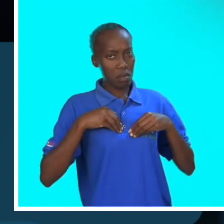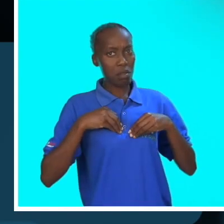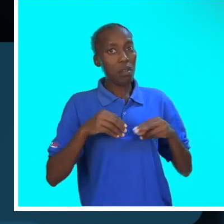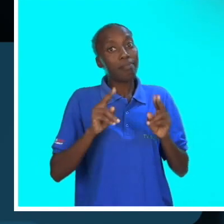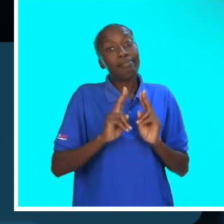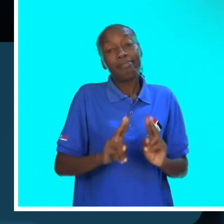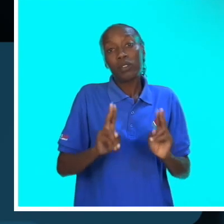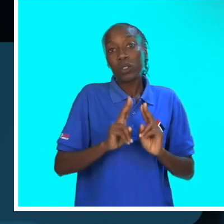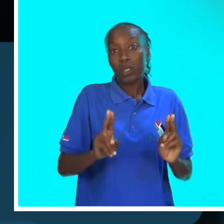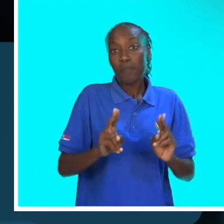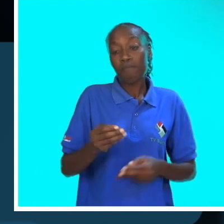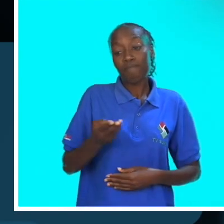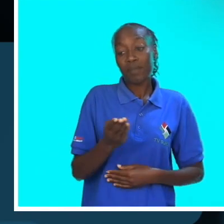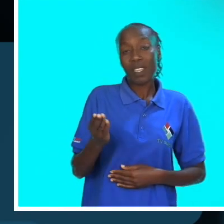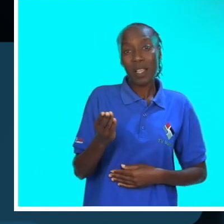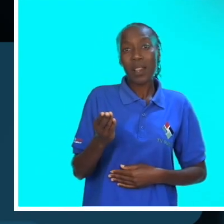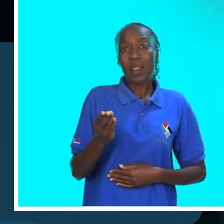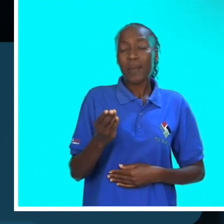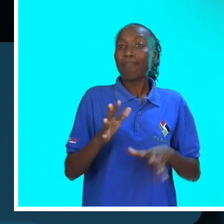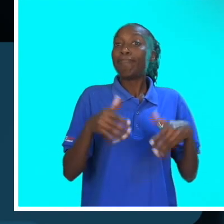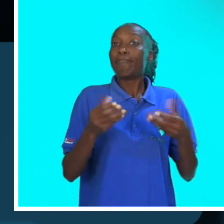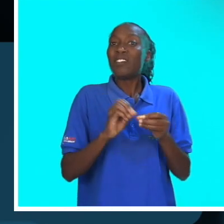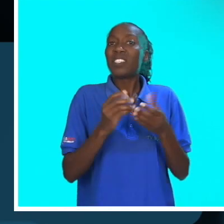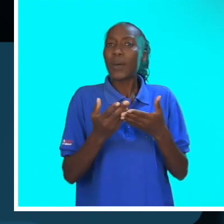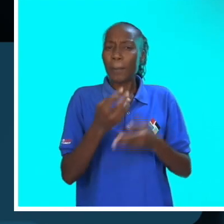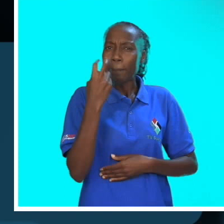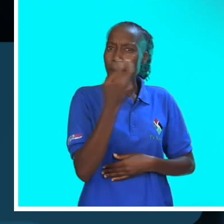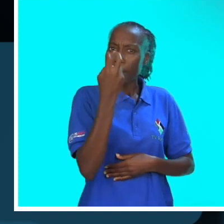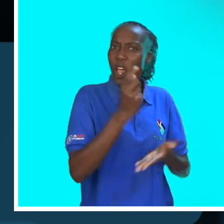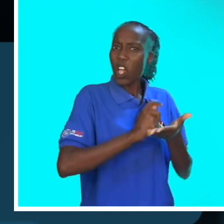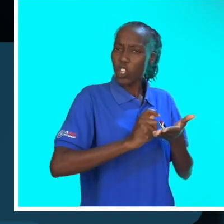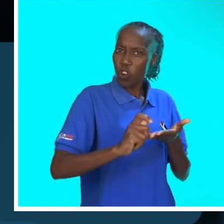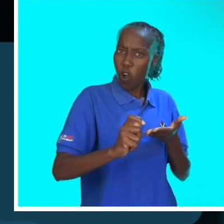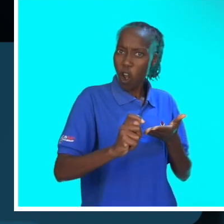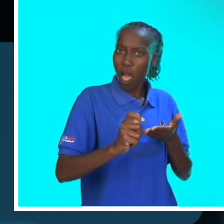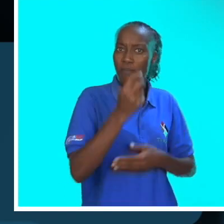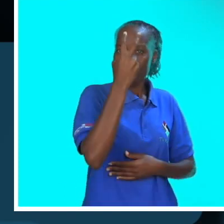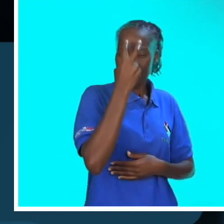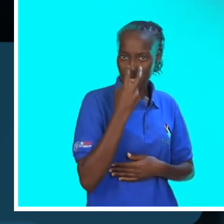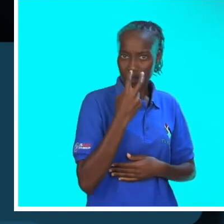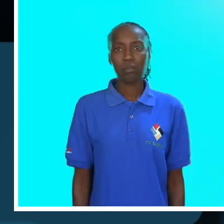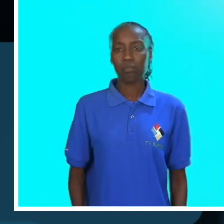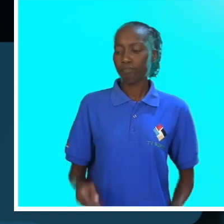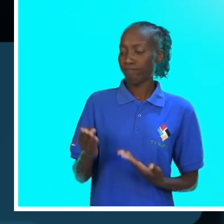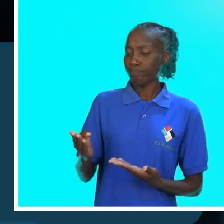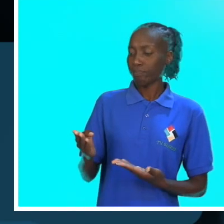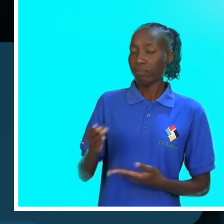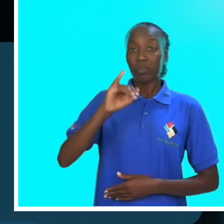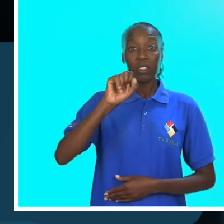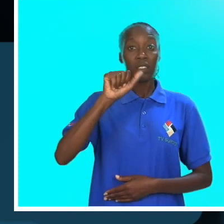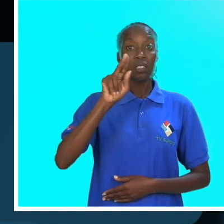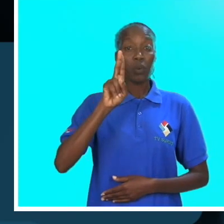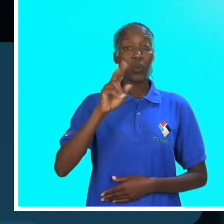normal. E me foram orientando até poder-se descobrir uma escola mais tarde. Isao